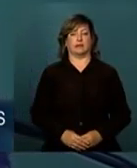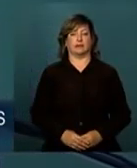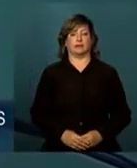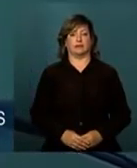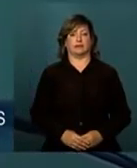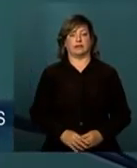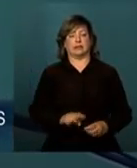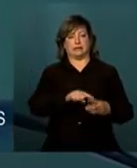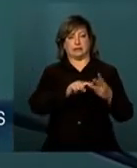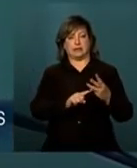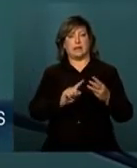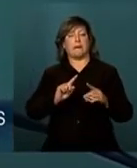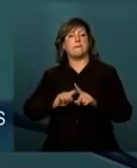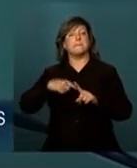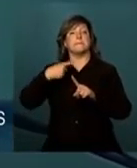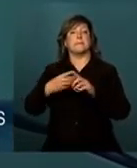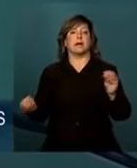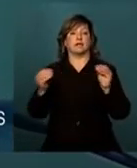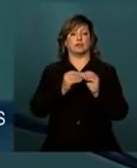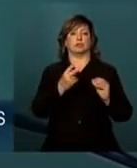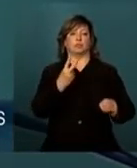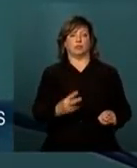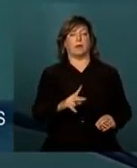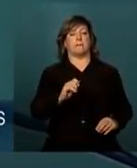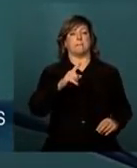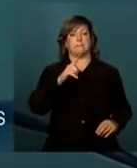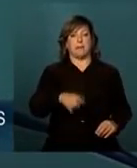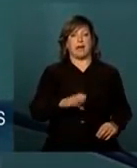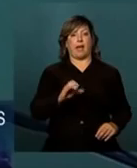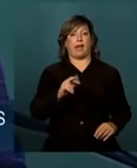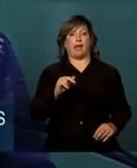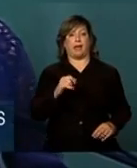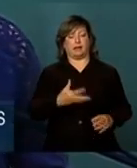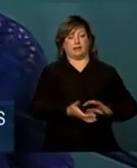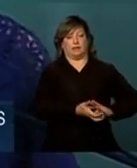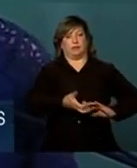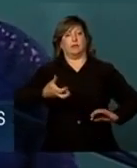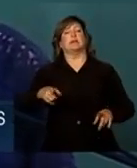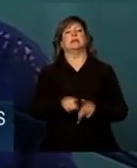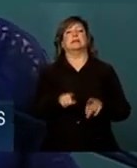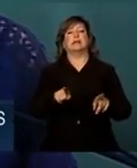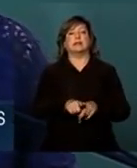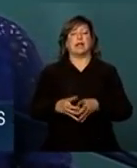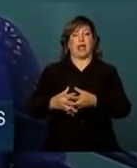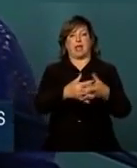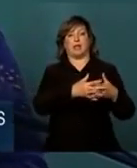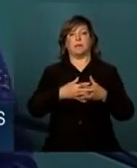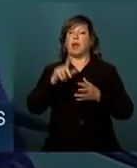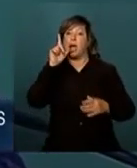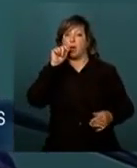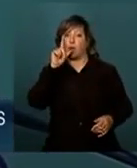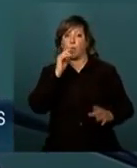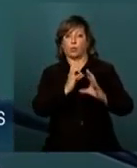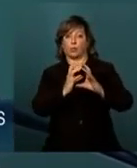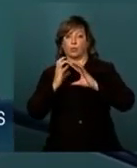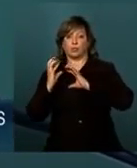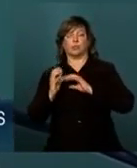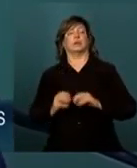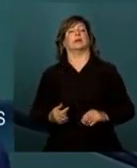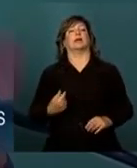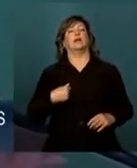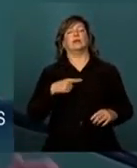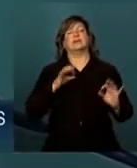nós temos mais 2, que é a pá carregadeira e o caminhão-pipa. Eu tenho certeza absoluta